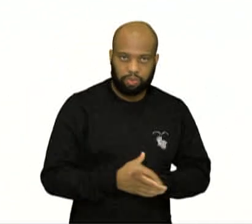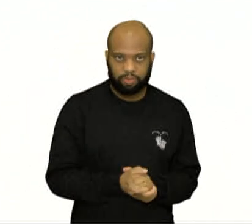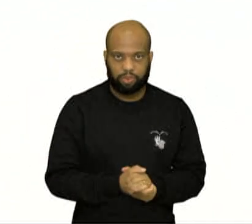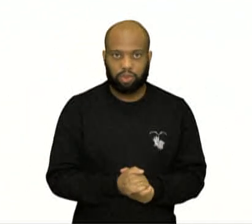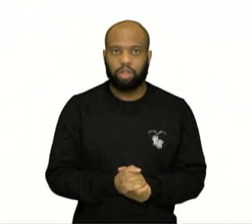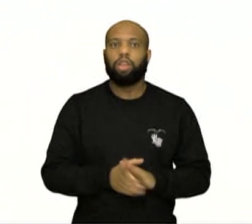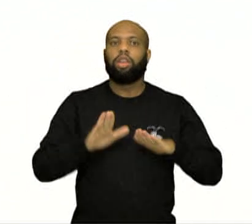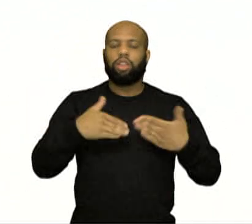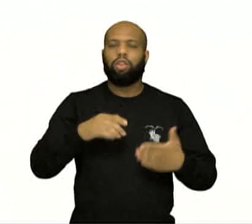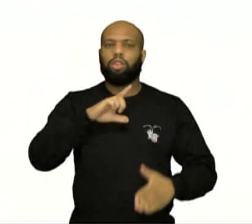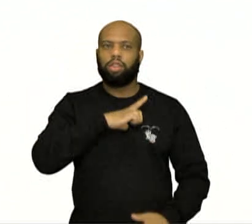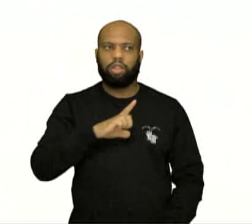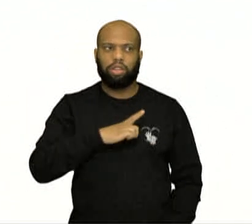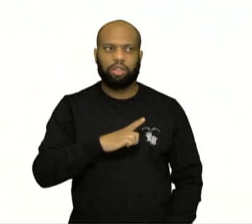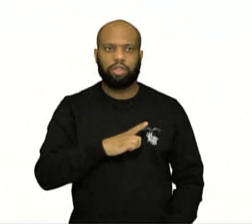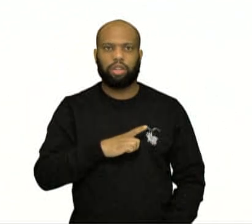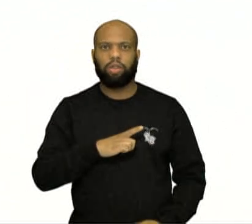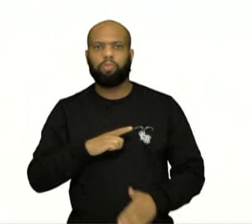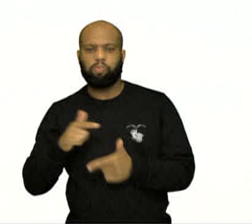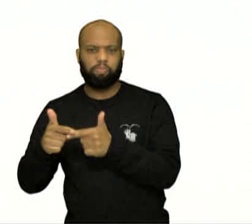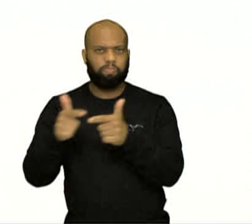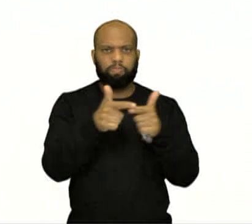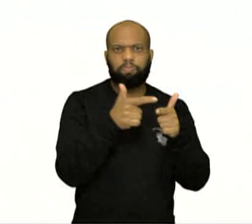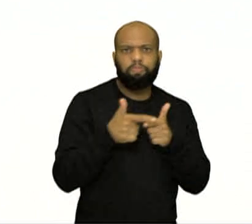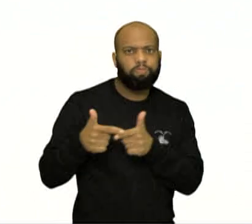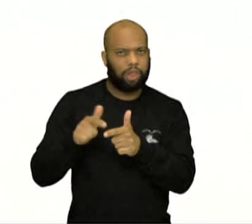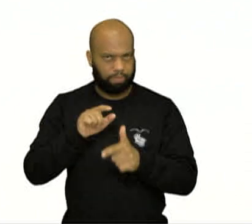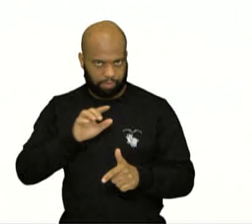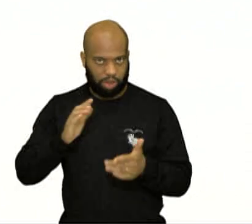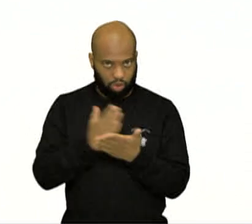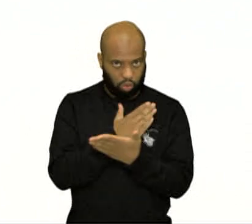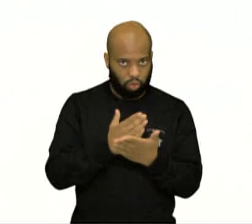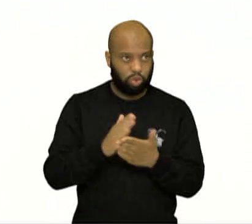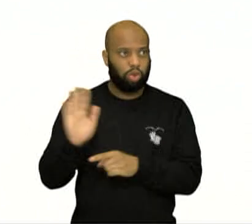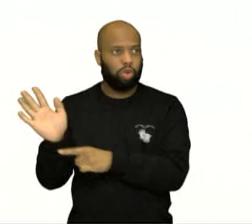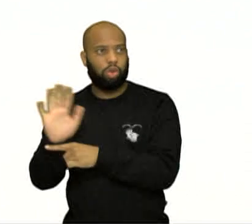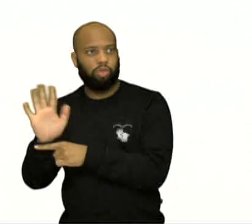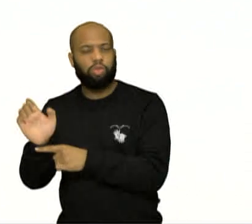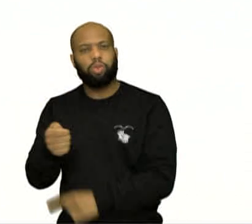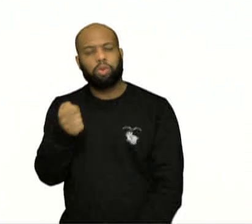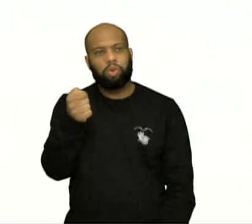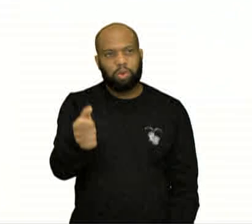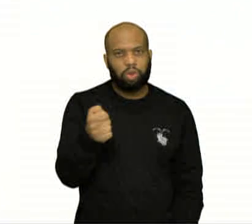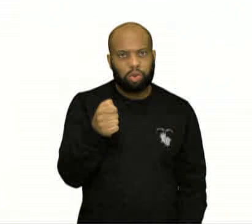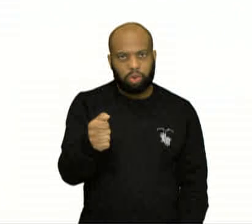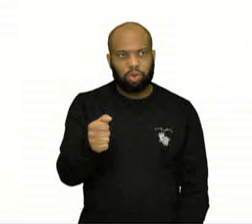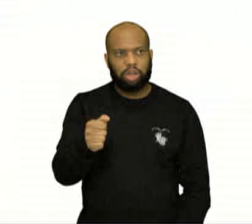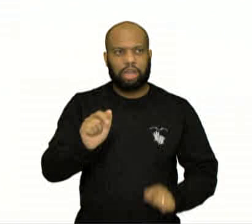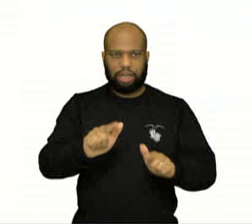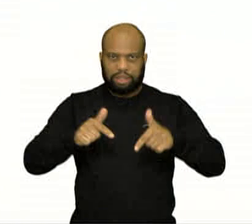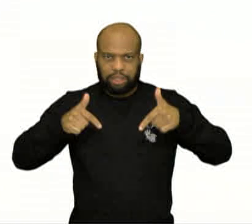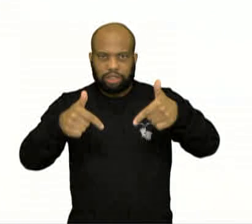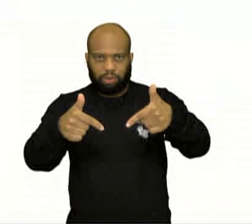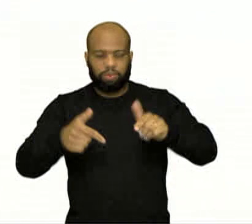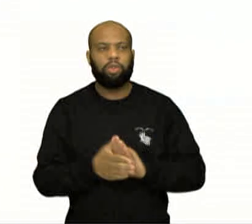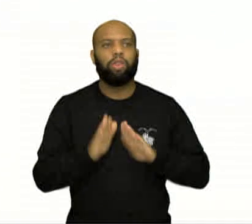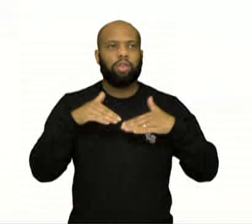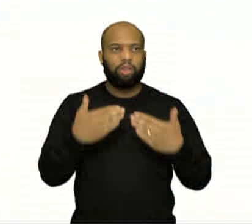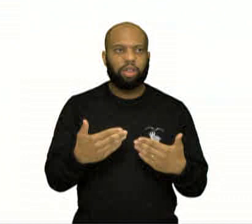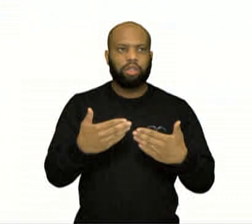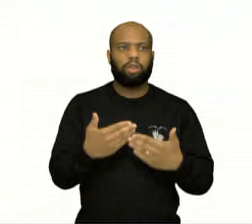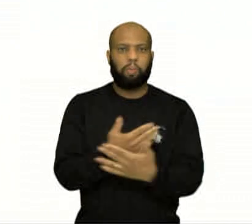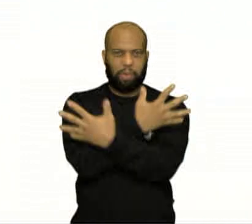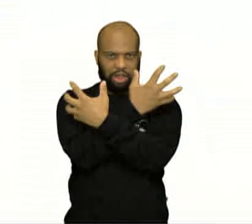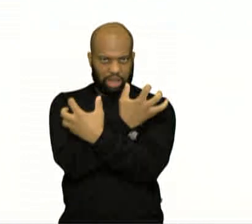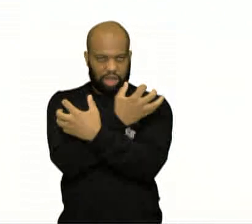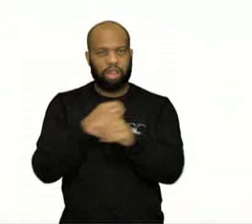em meio a tamanho apuro da ambientação, o filme entrega poucas cenas de ação. Pantera Negra